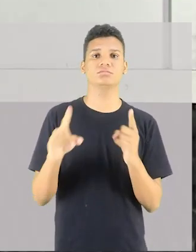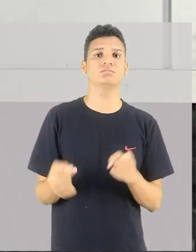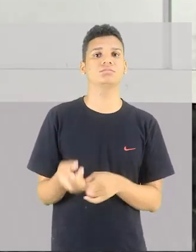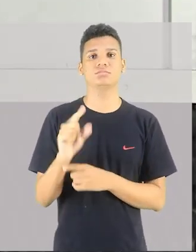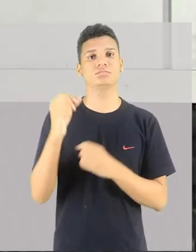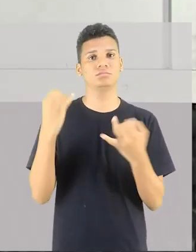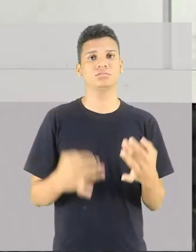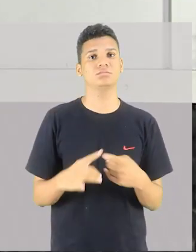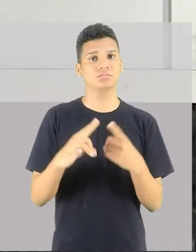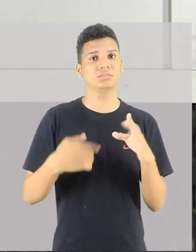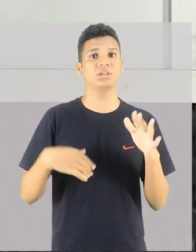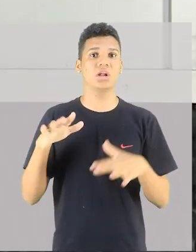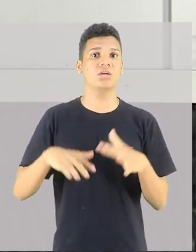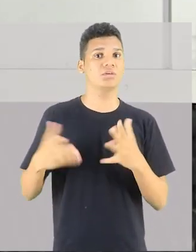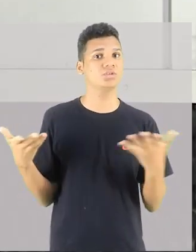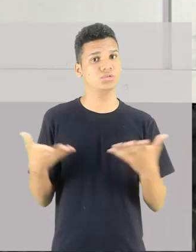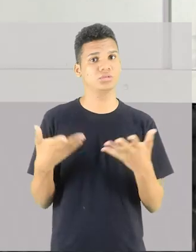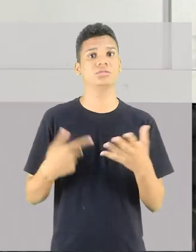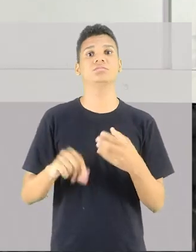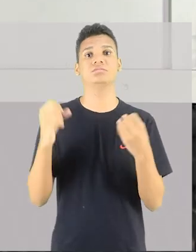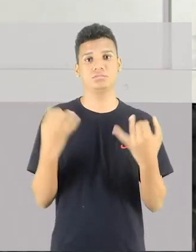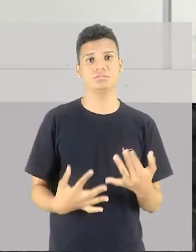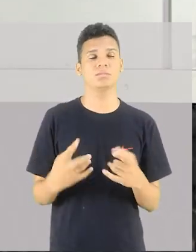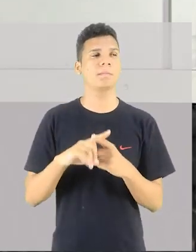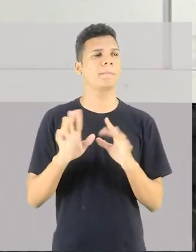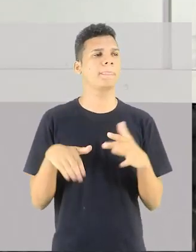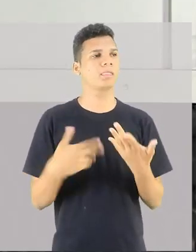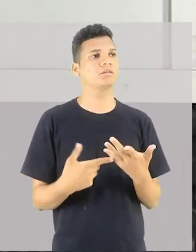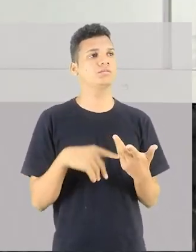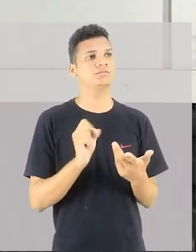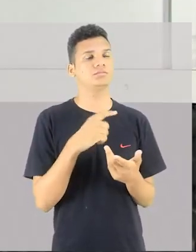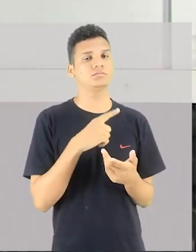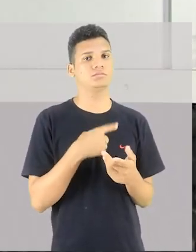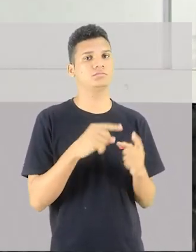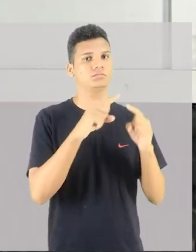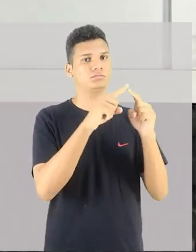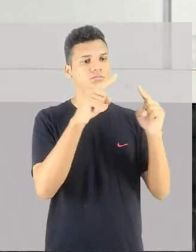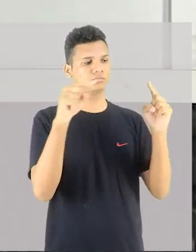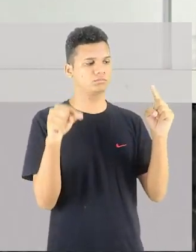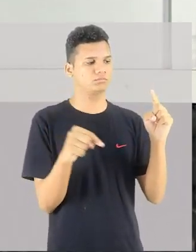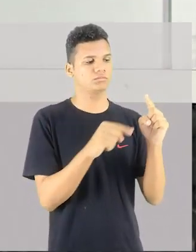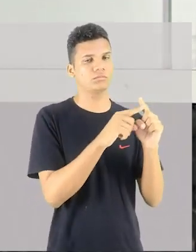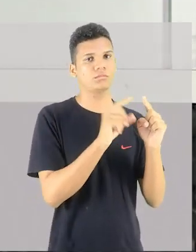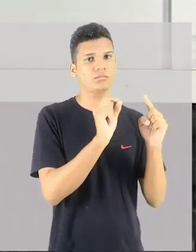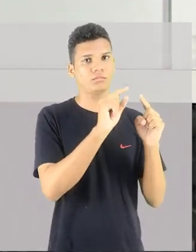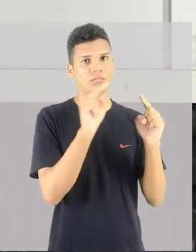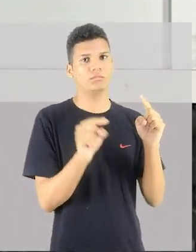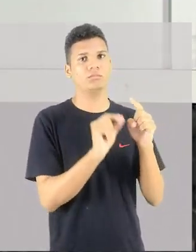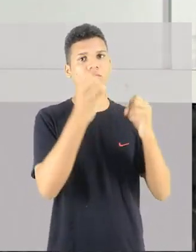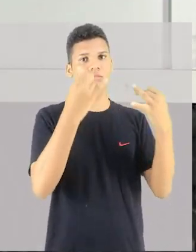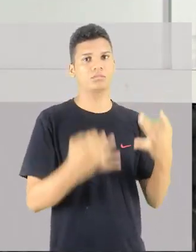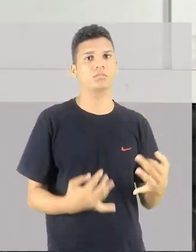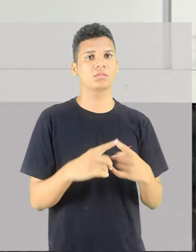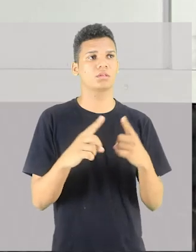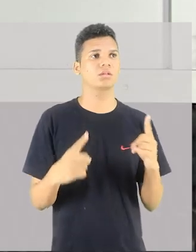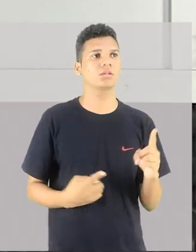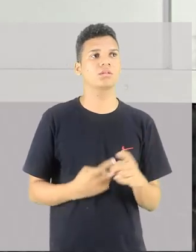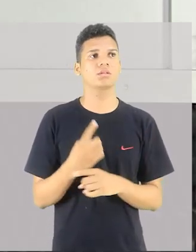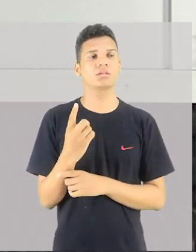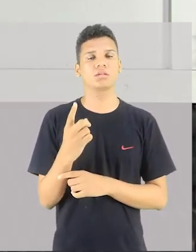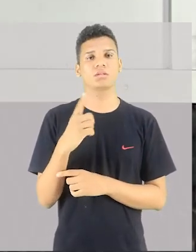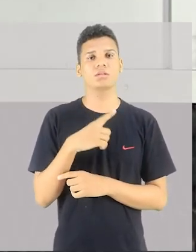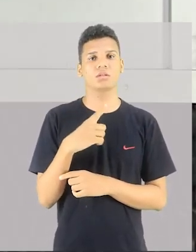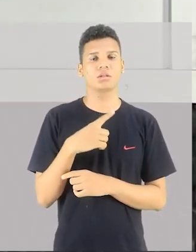passada Pode ser que caia nessa edição ora essa faixa aqui que é uma coroa circular ela é calculada pela fórmula